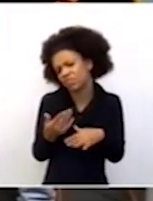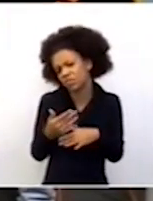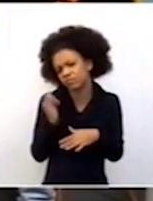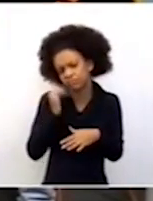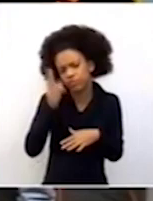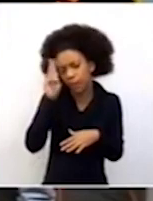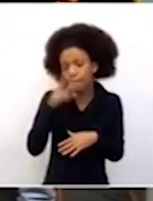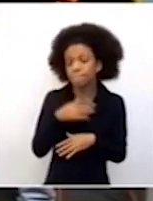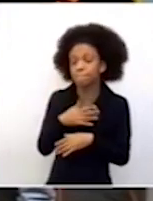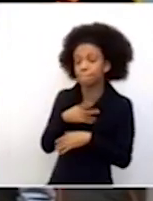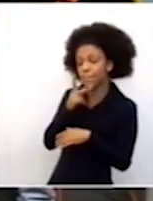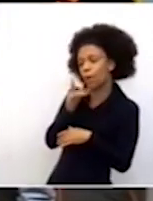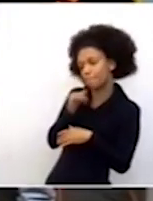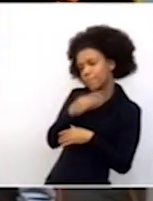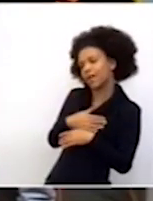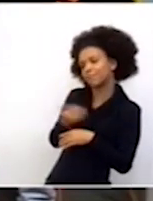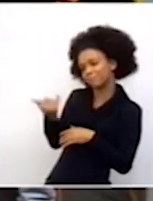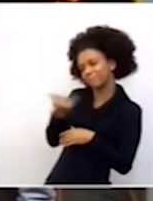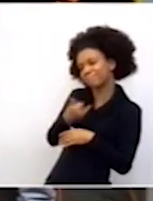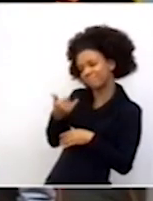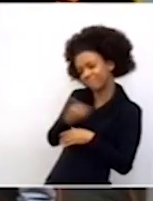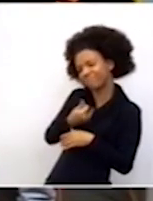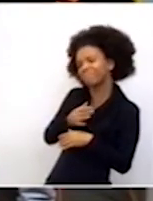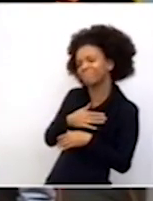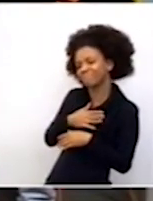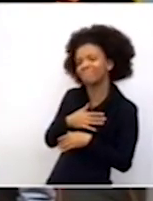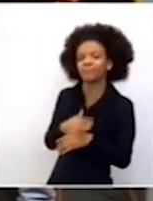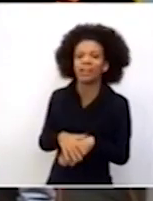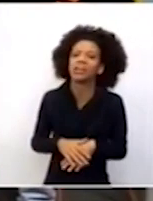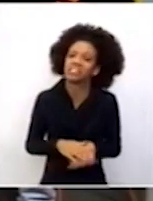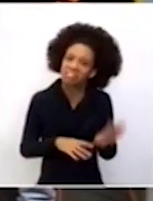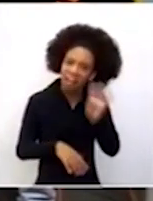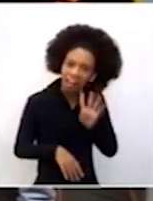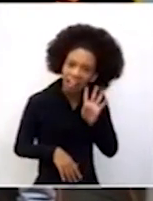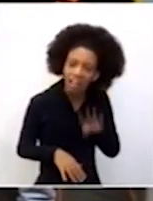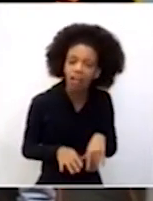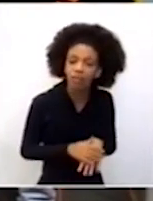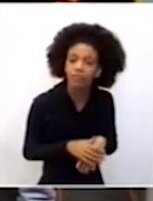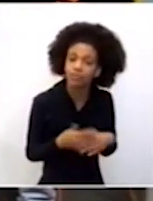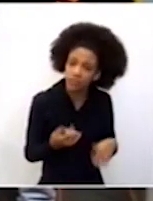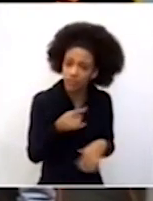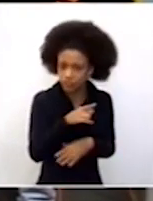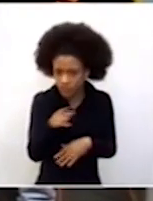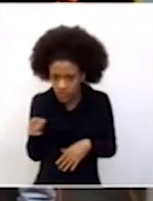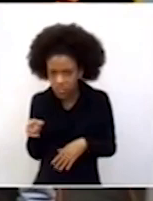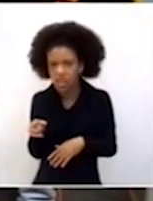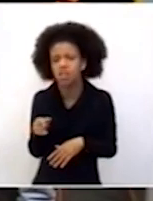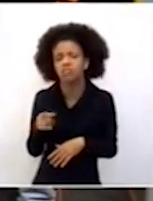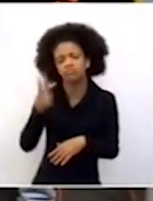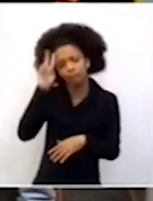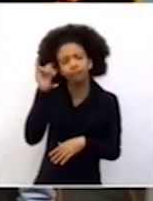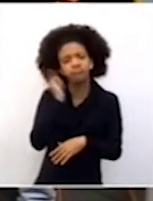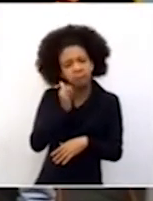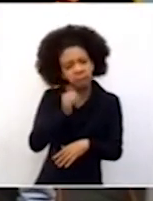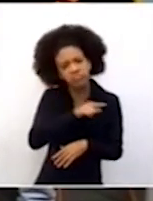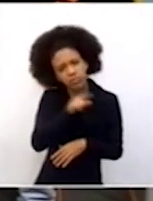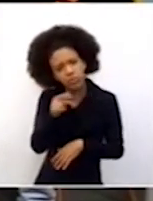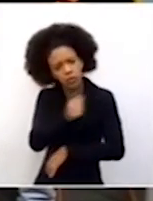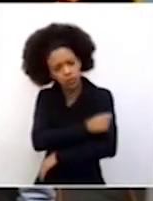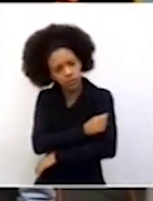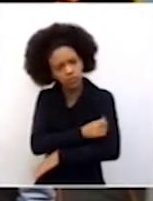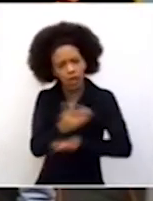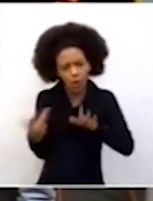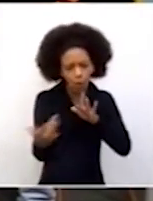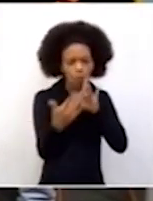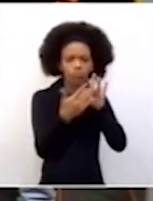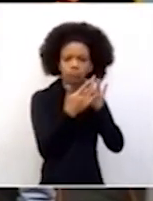historinhas. Meu pai contava para mim. Exatamente, olha que bacana. Então dá para você já contar com seus aluninhos, né? Ele já está em contato, né, com